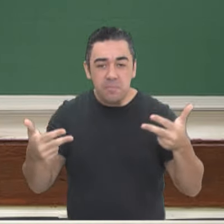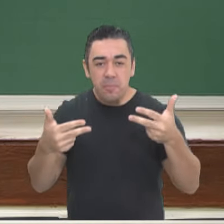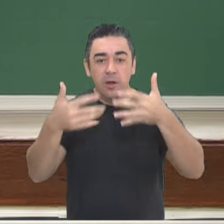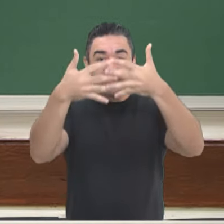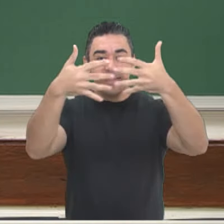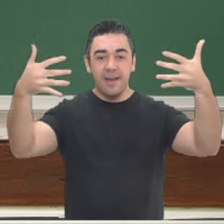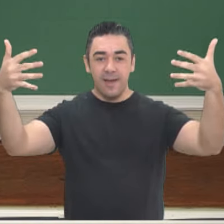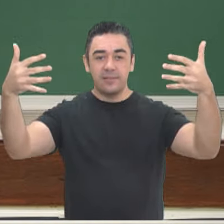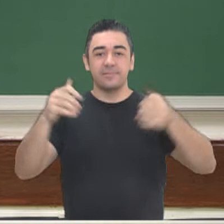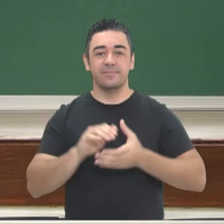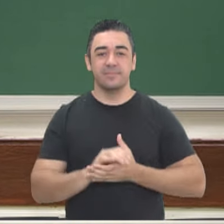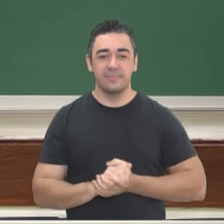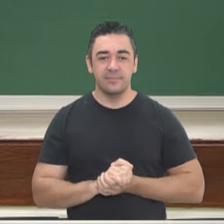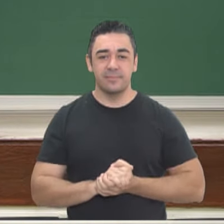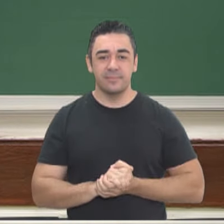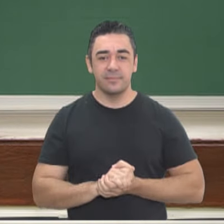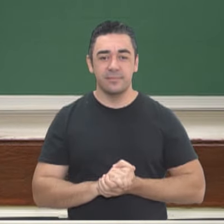no slide.